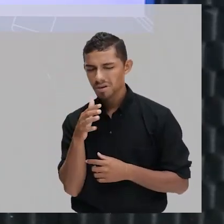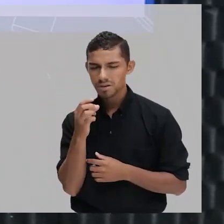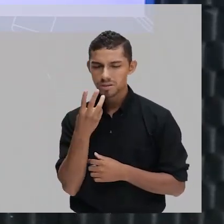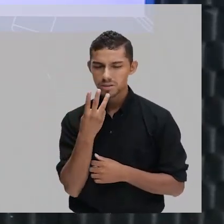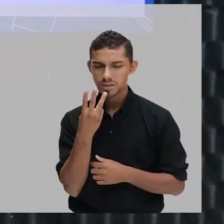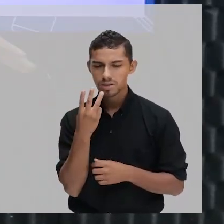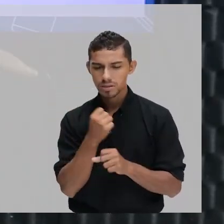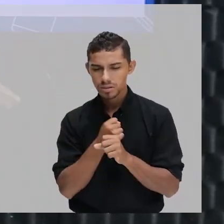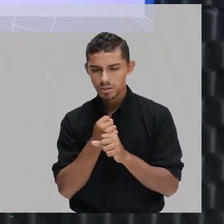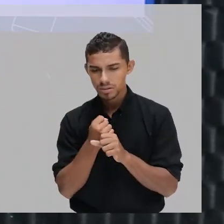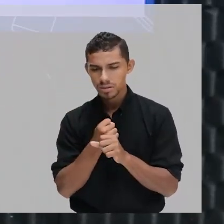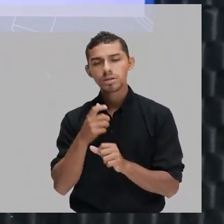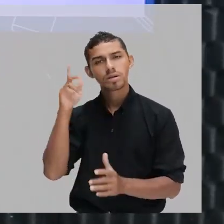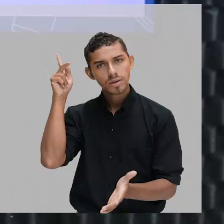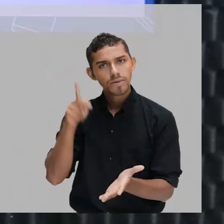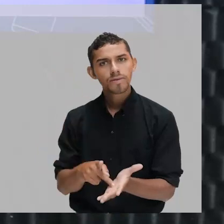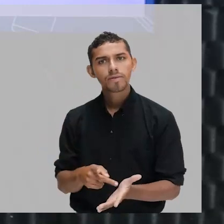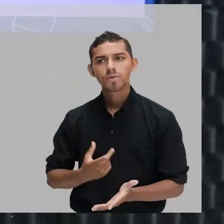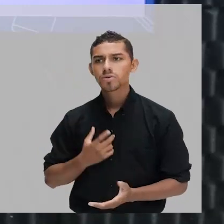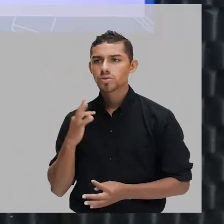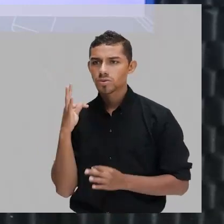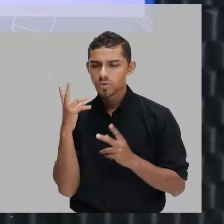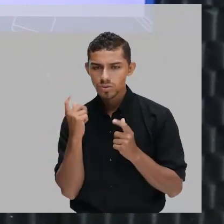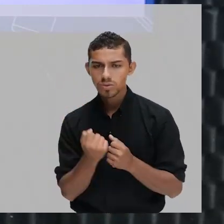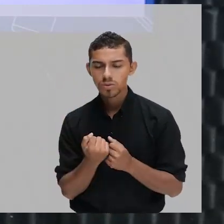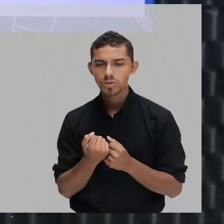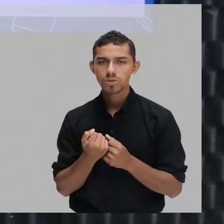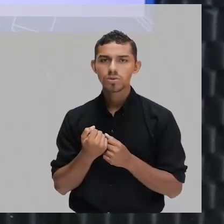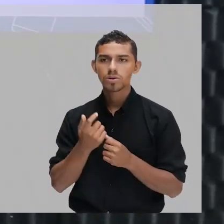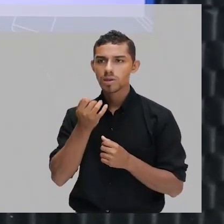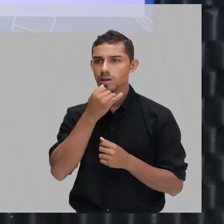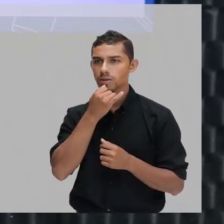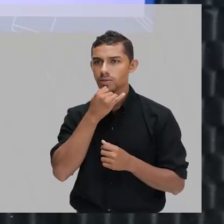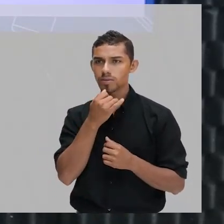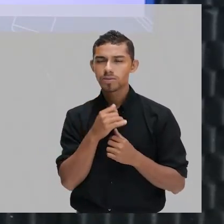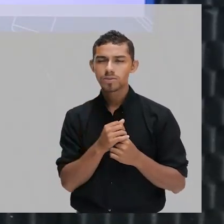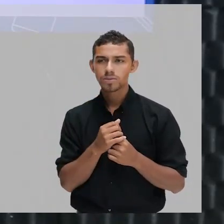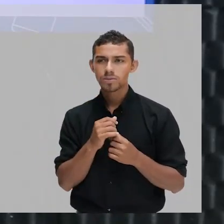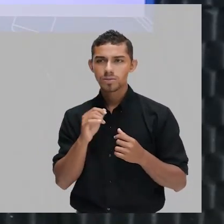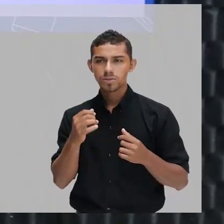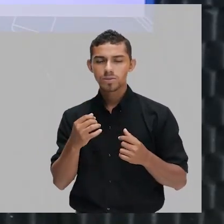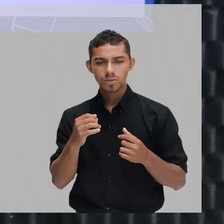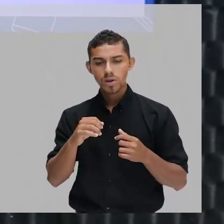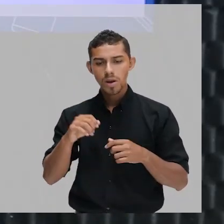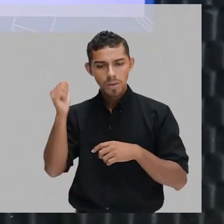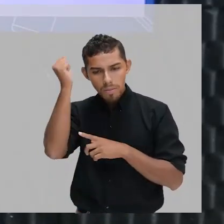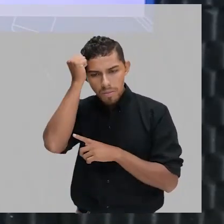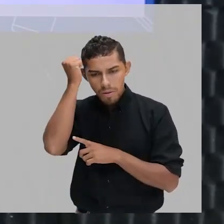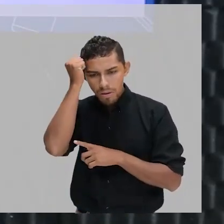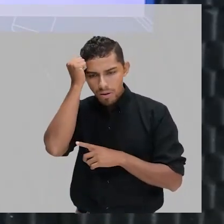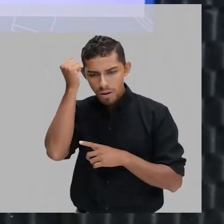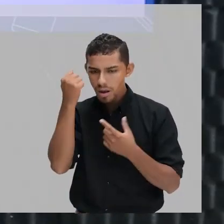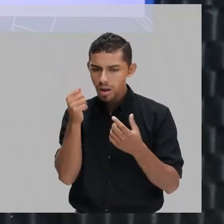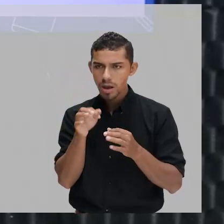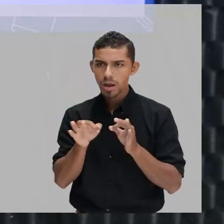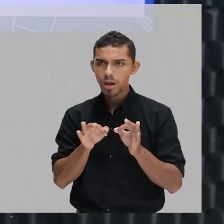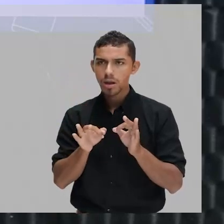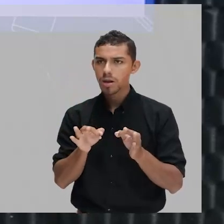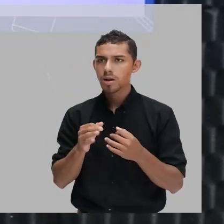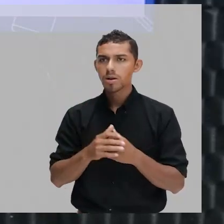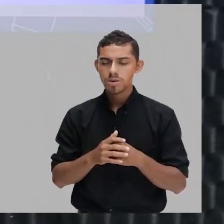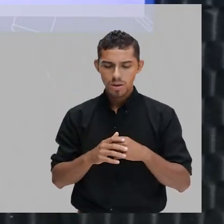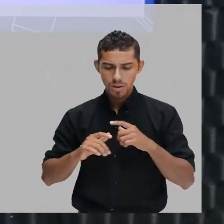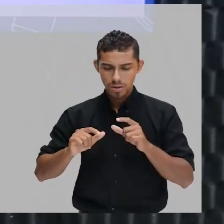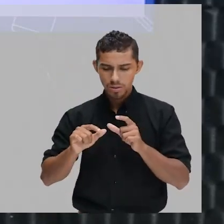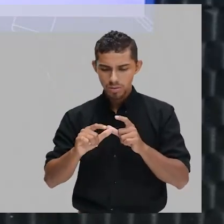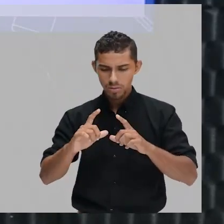O galinheiro existe de verdade, todas as galinhas existem de verdade, são bonecos que são manipulados com manipuladores e eles vão mexendo,